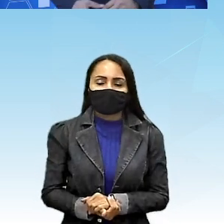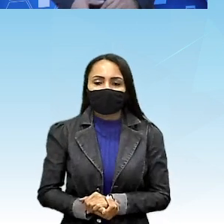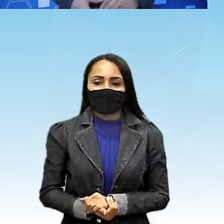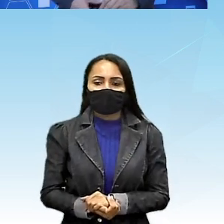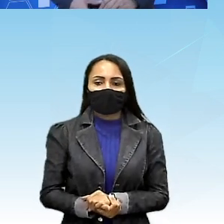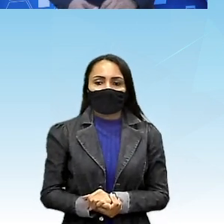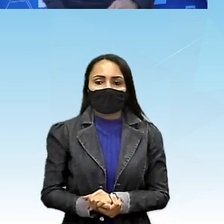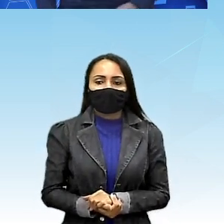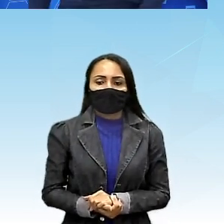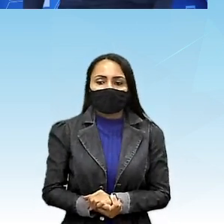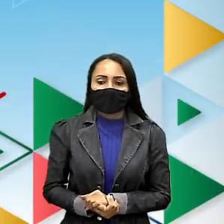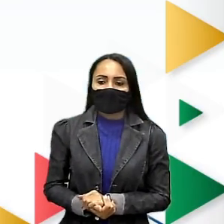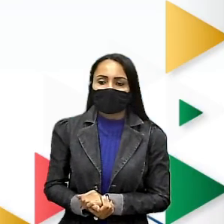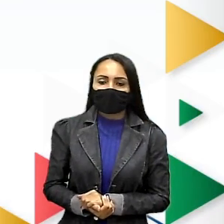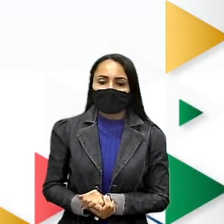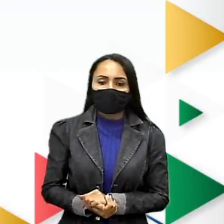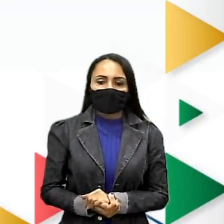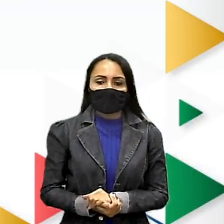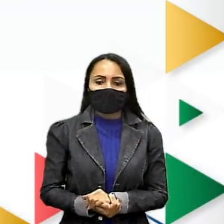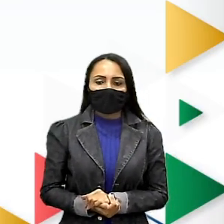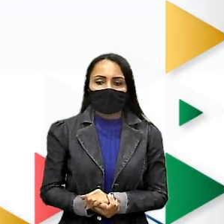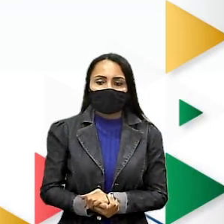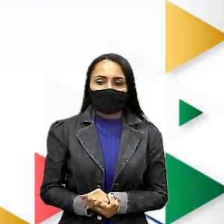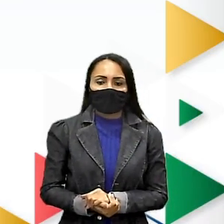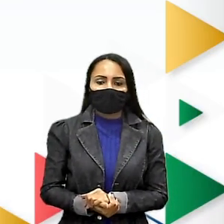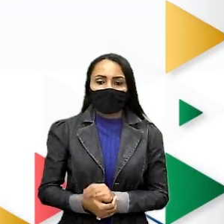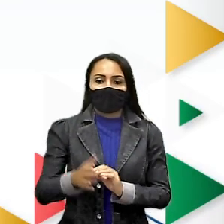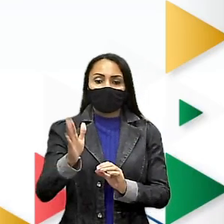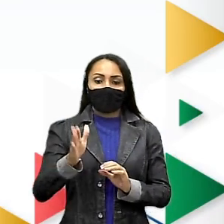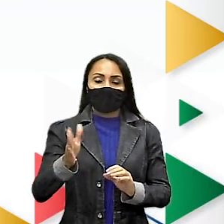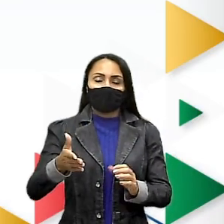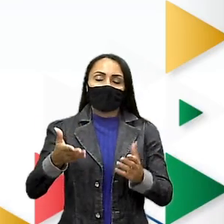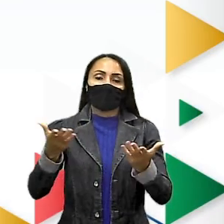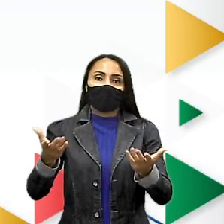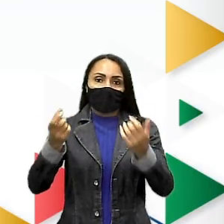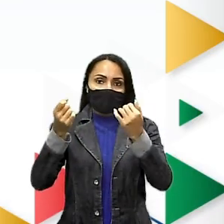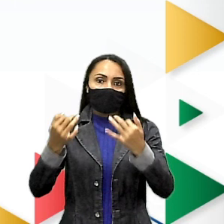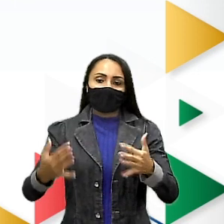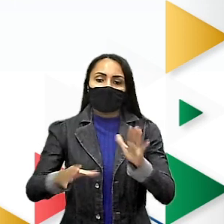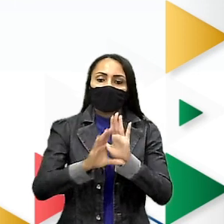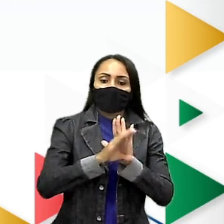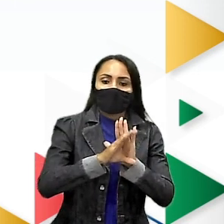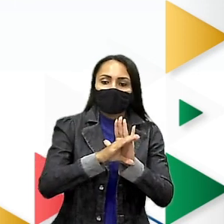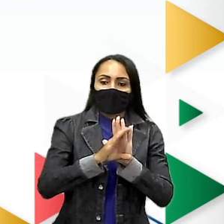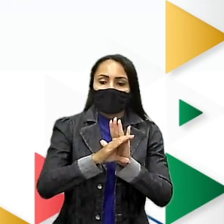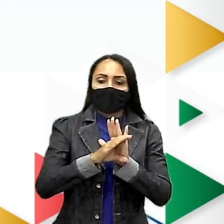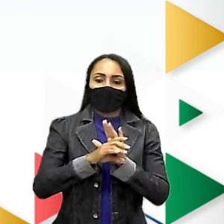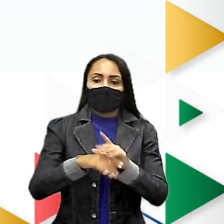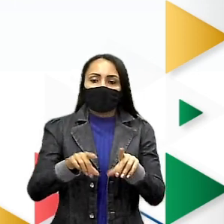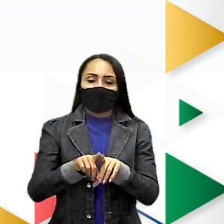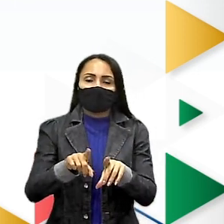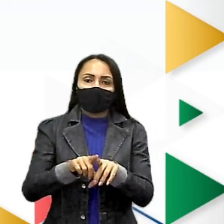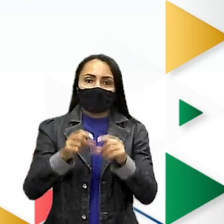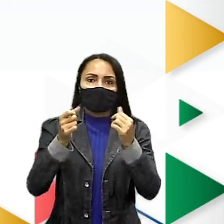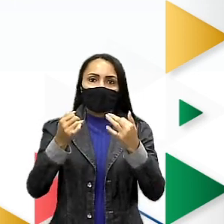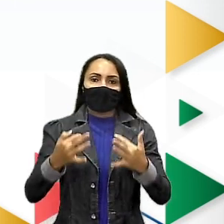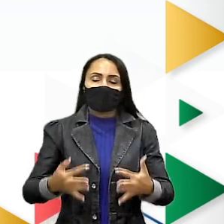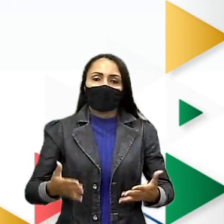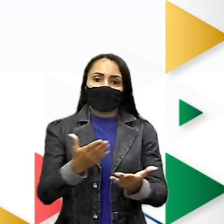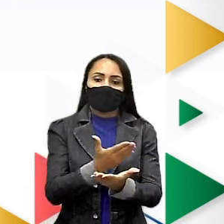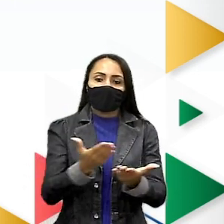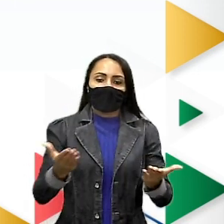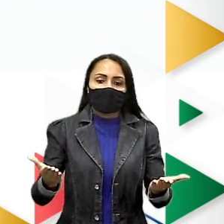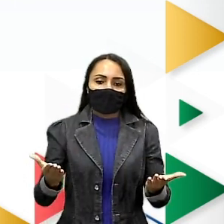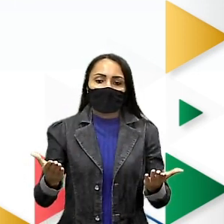Manuel. Notação científica. Já vou começar a falar sobre o conceito. E aí também dizer para você